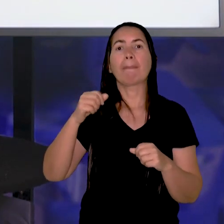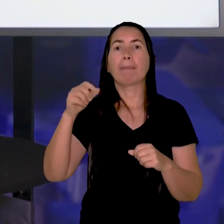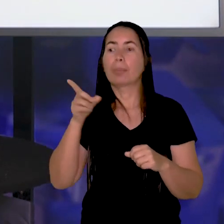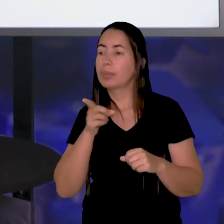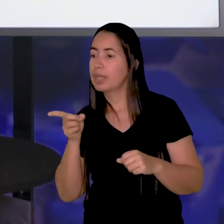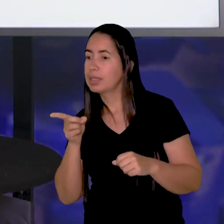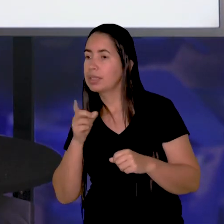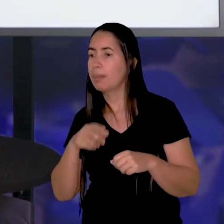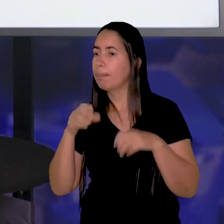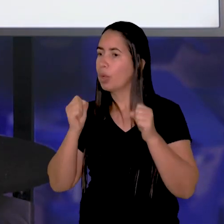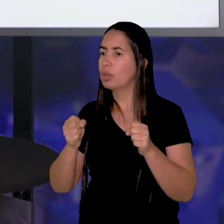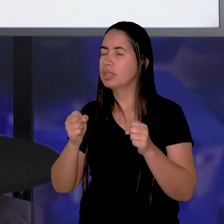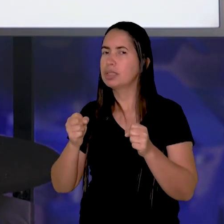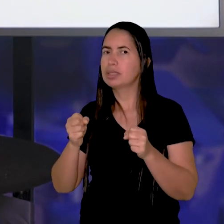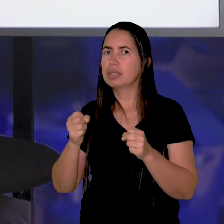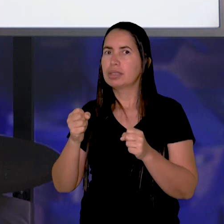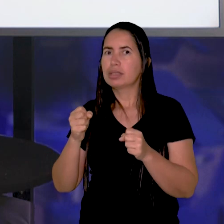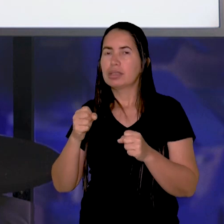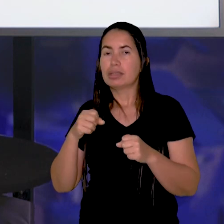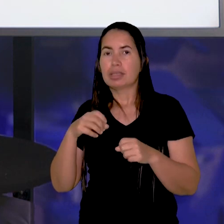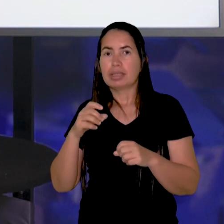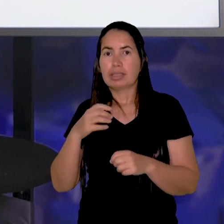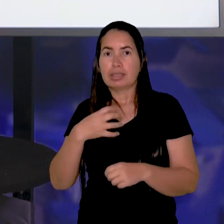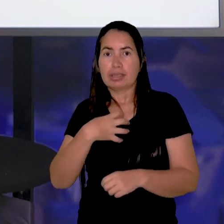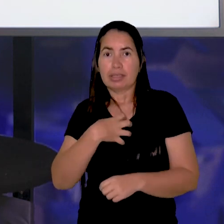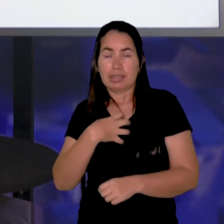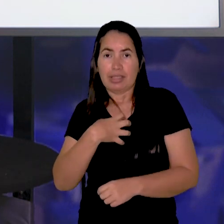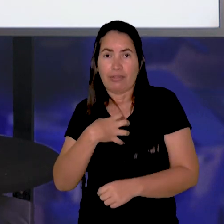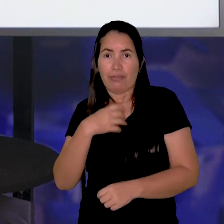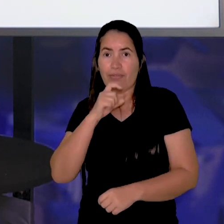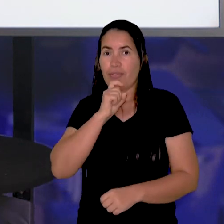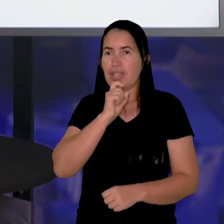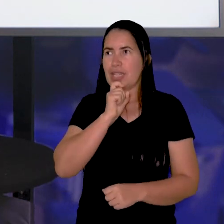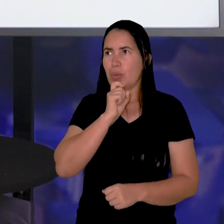Pedro poderá sentir mais frio?